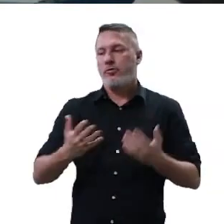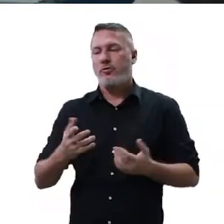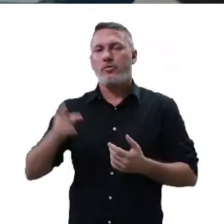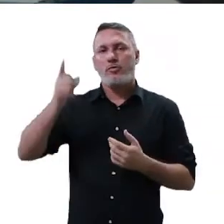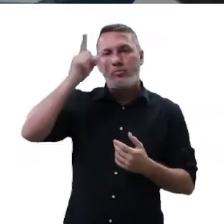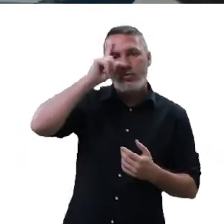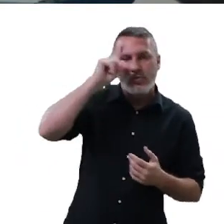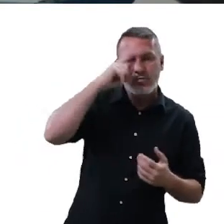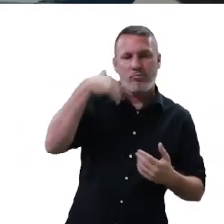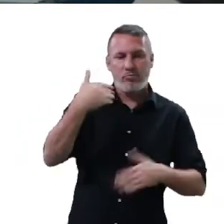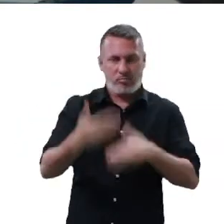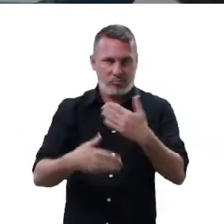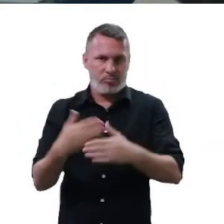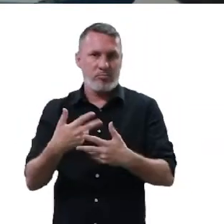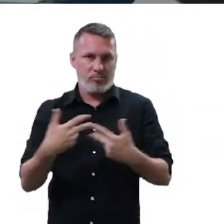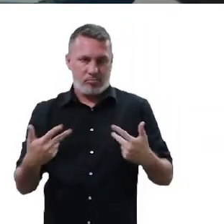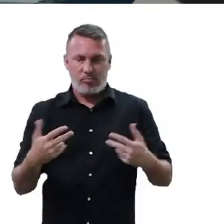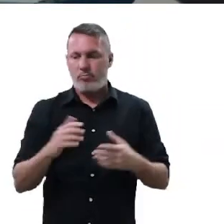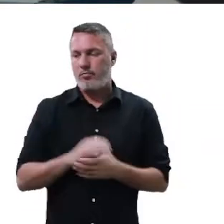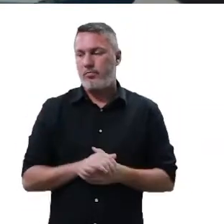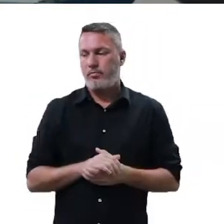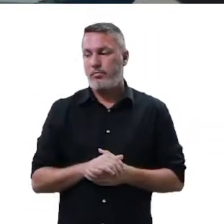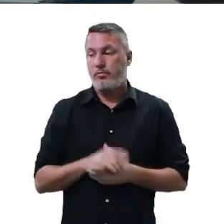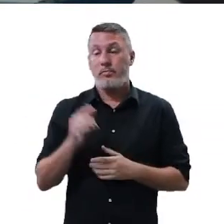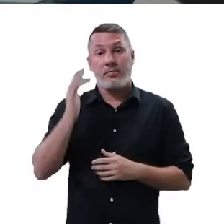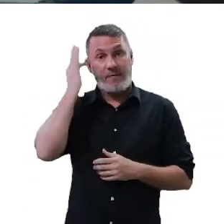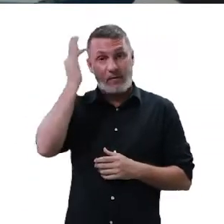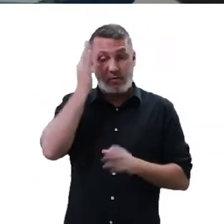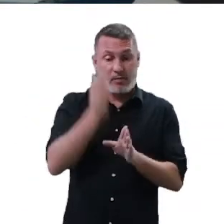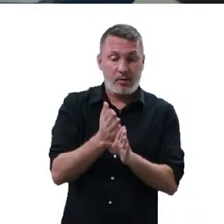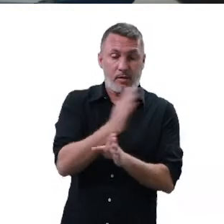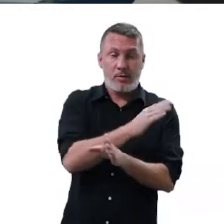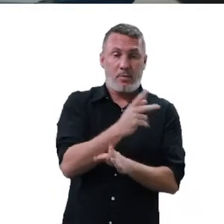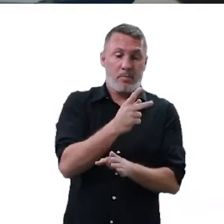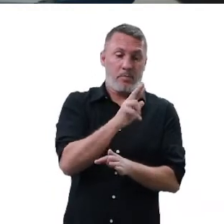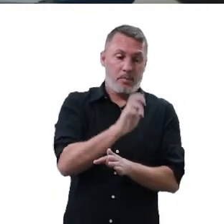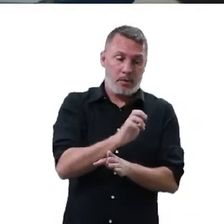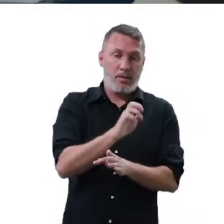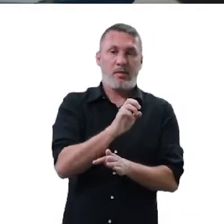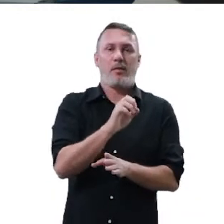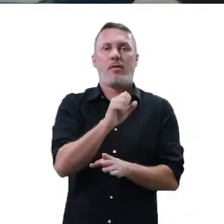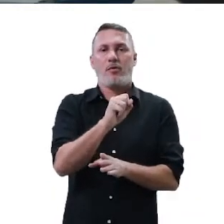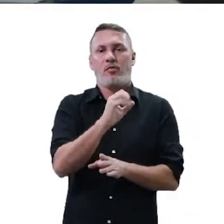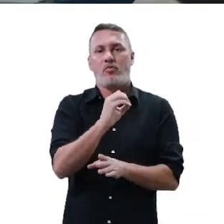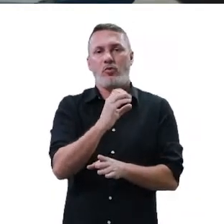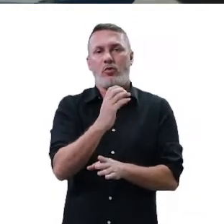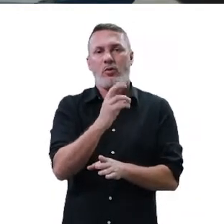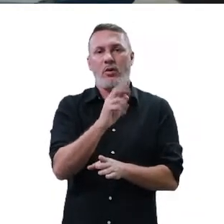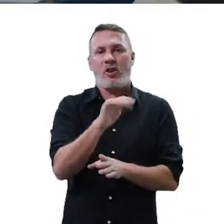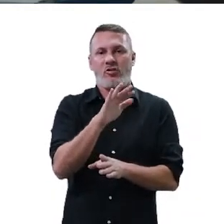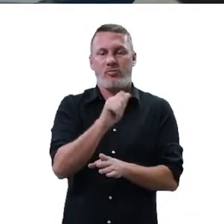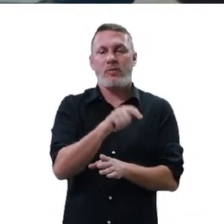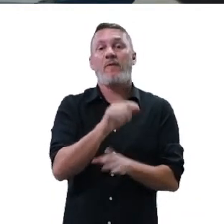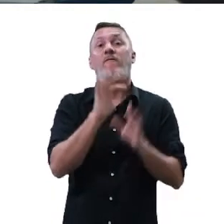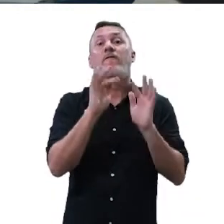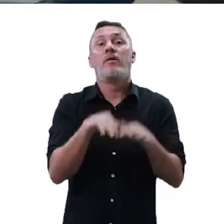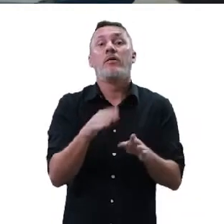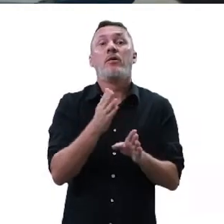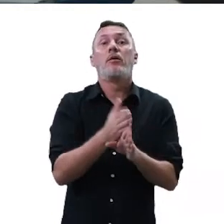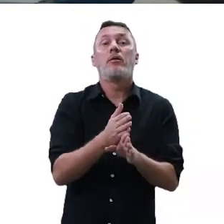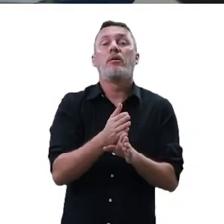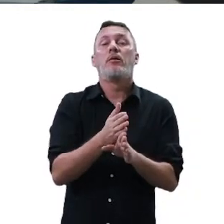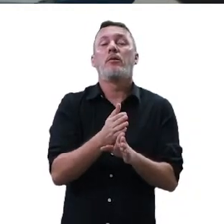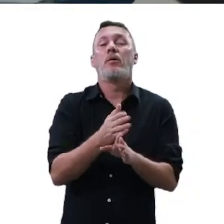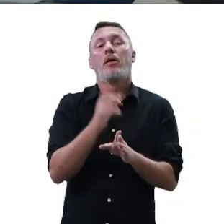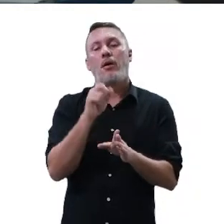mais práticos da vida, do dia a dia. Então, a filosofia pré-socrática, ela tem o seu fim